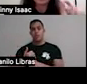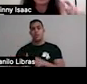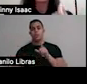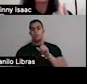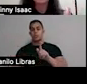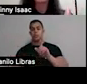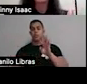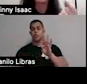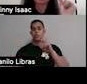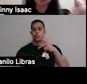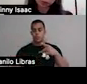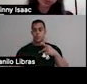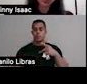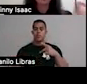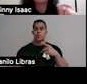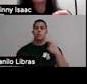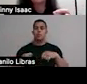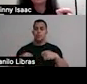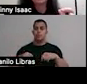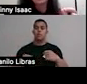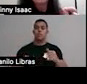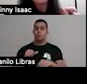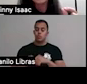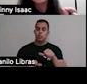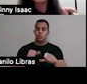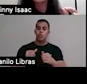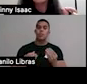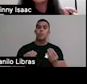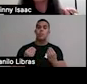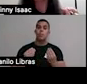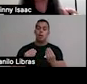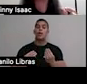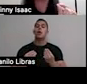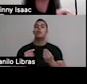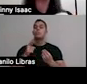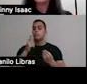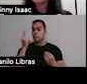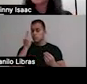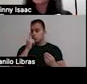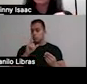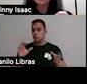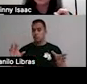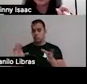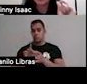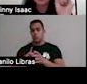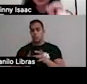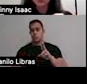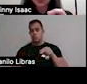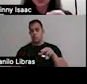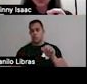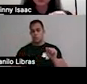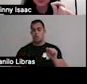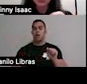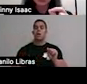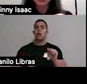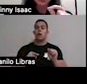ele vai precisar ser trocado de um GDP para um GTP, para que esse fator aqui consiga se associar com o RNA transportador, que está